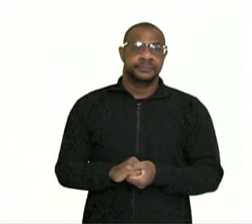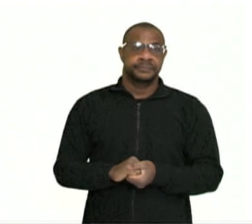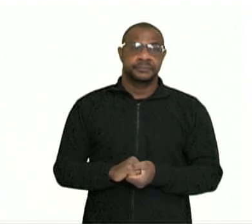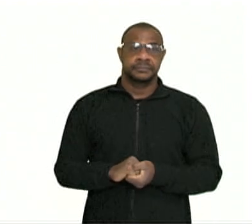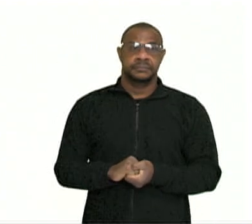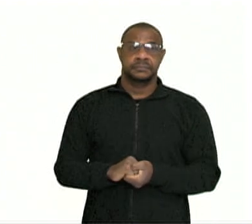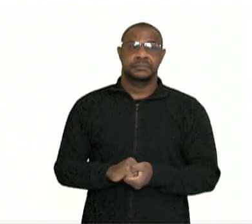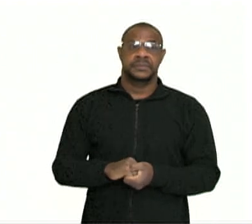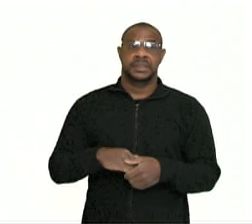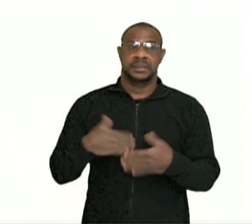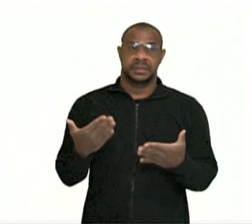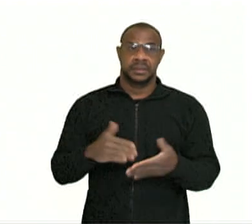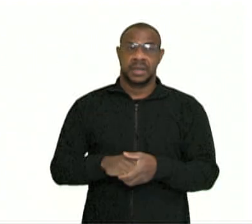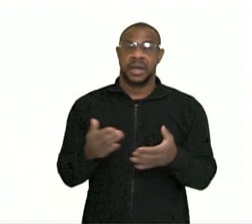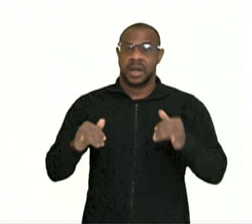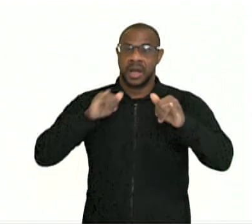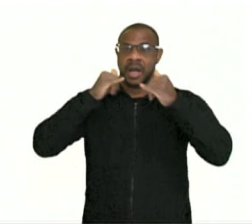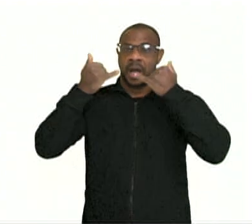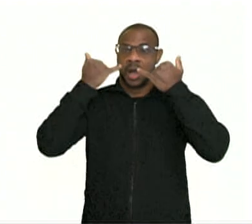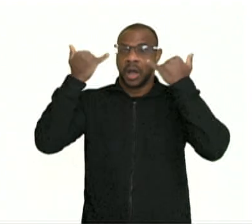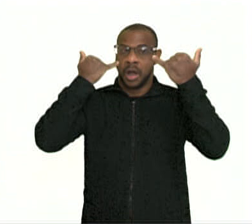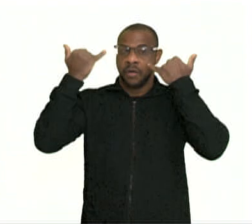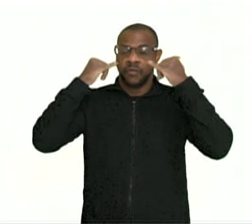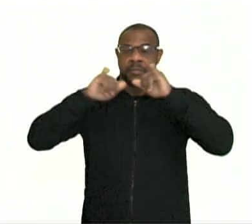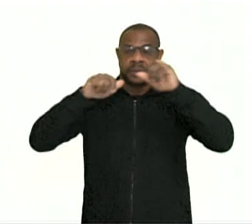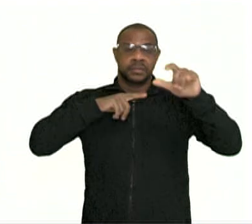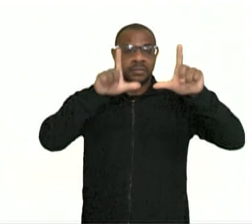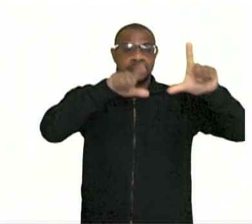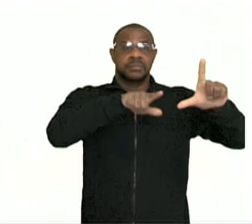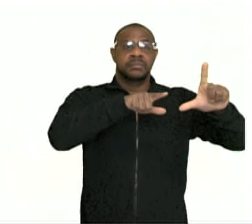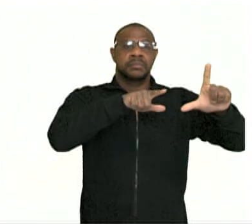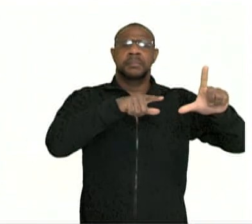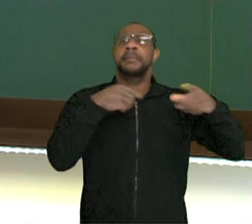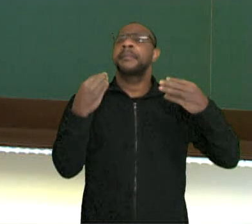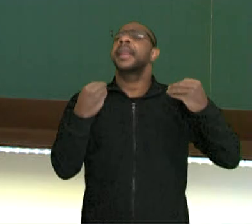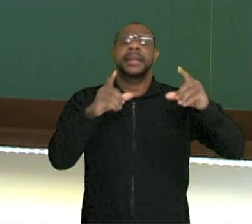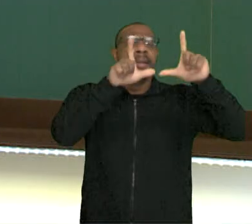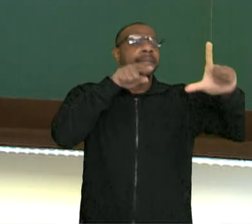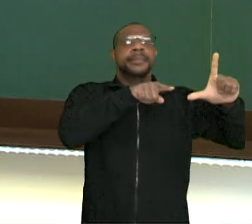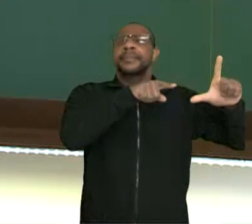Então, de acordo com as informações textuais, qual a finalidade do